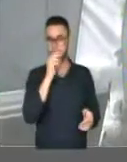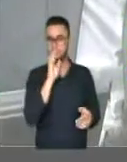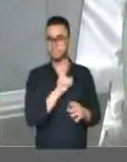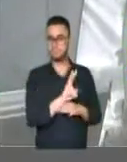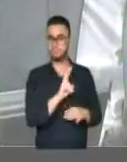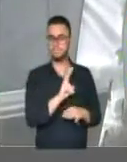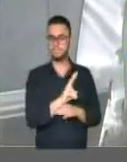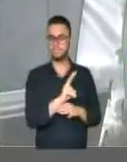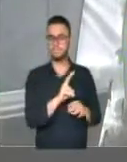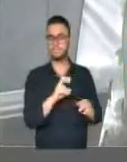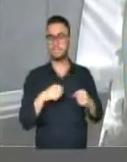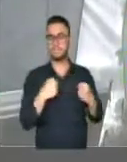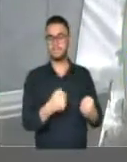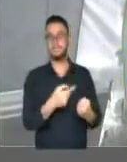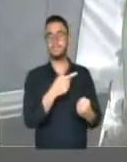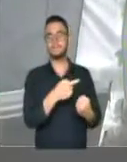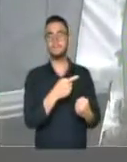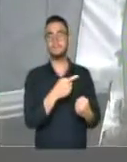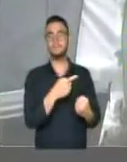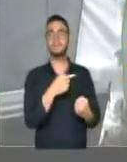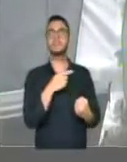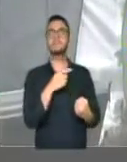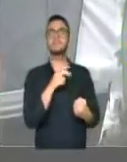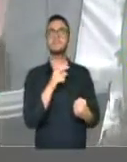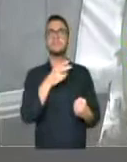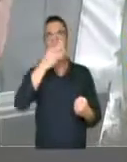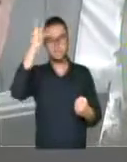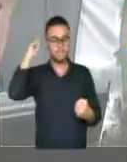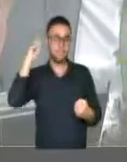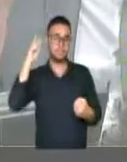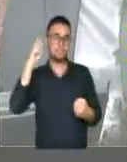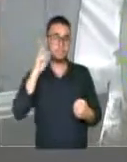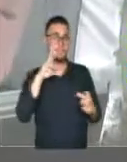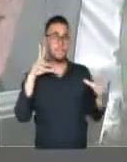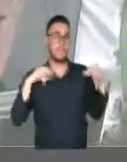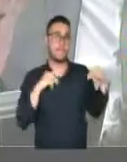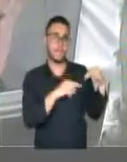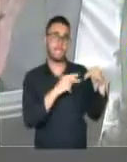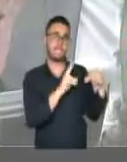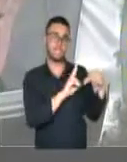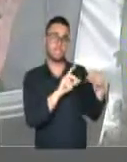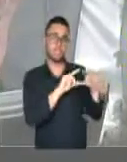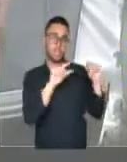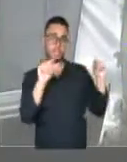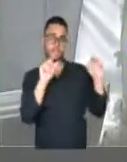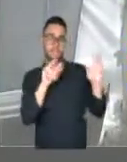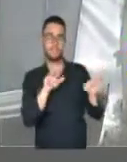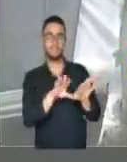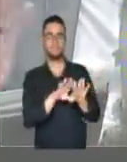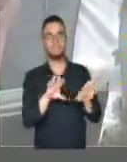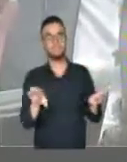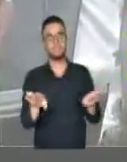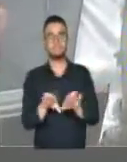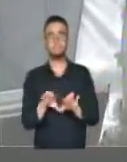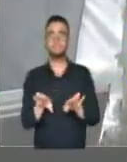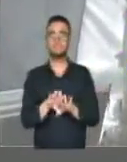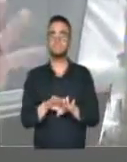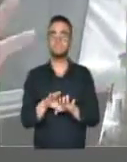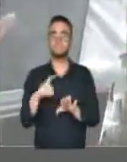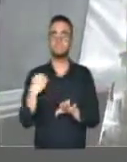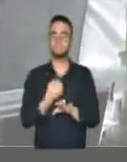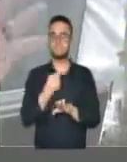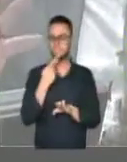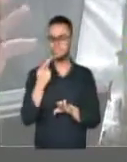ser merecedor desse epíteto, como também, vamos falar a verdade, não vale